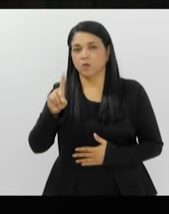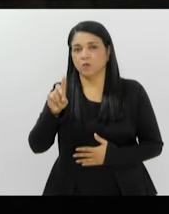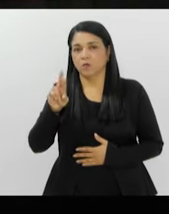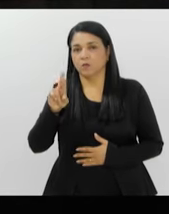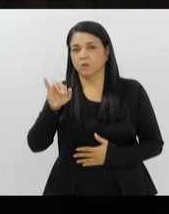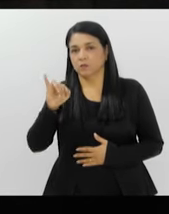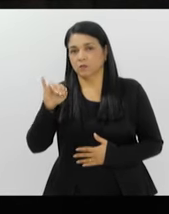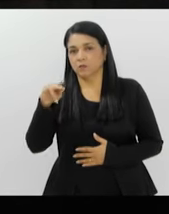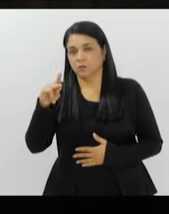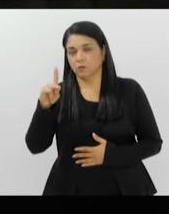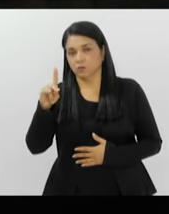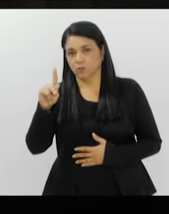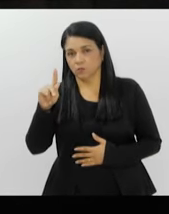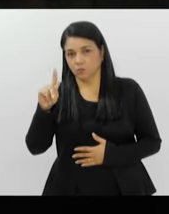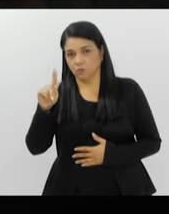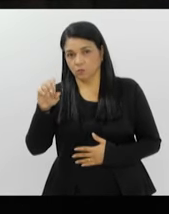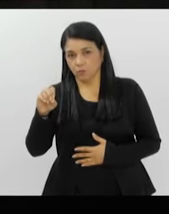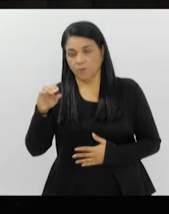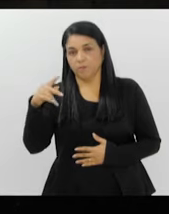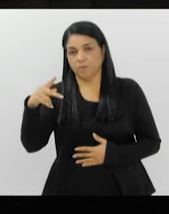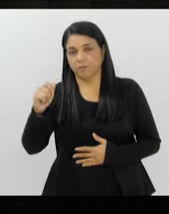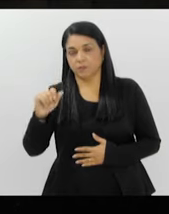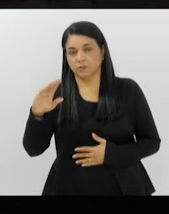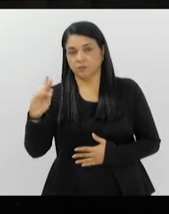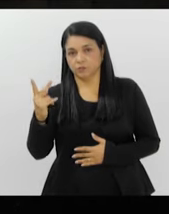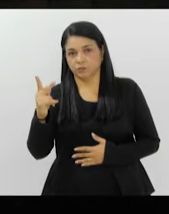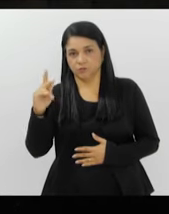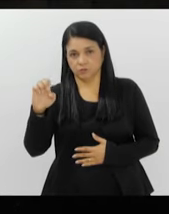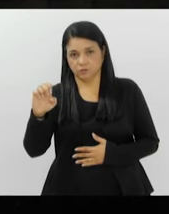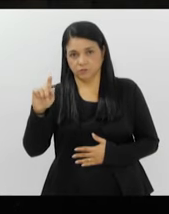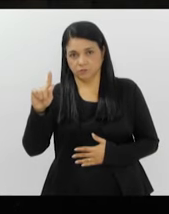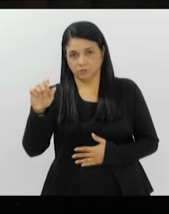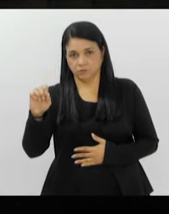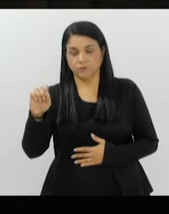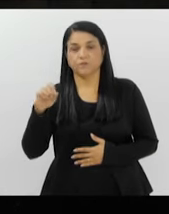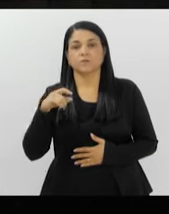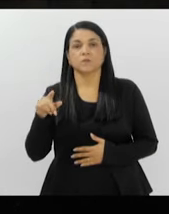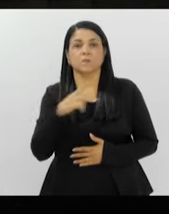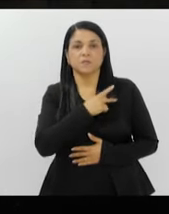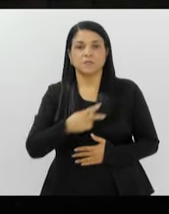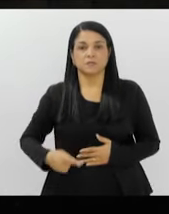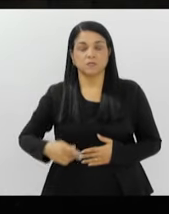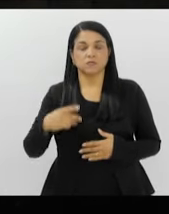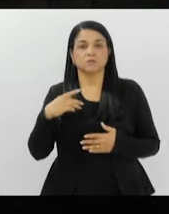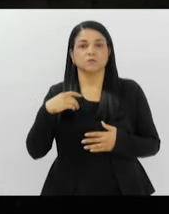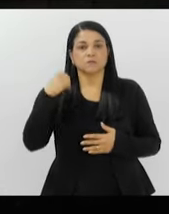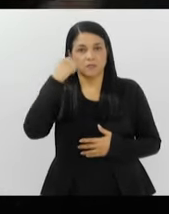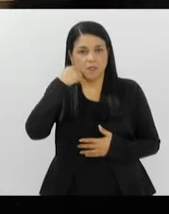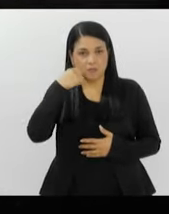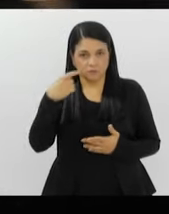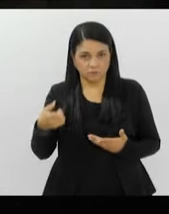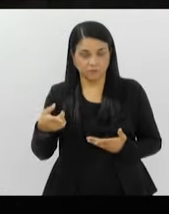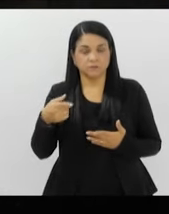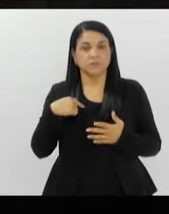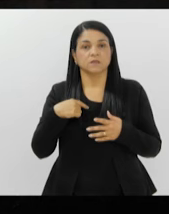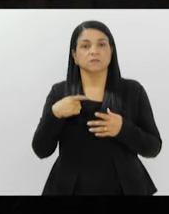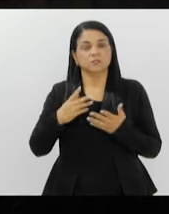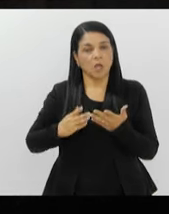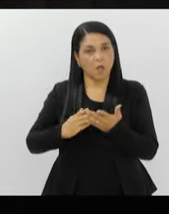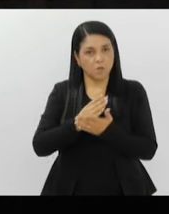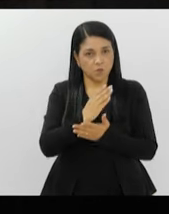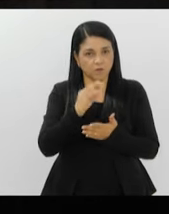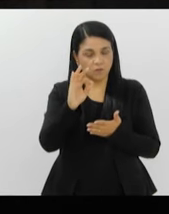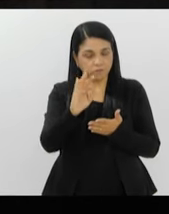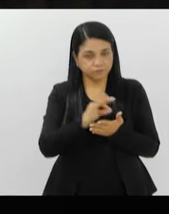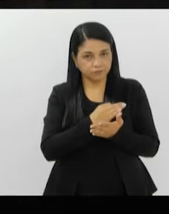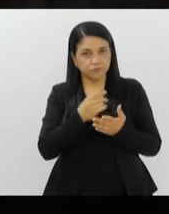presidente do senado senato já aprovou com emendas e está na câmara para ser